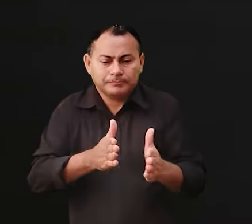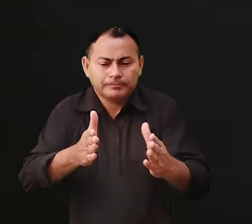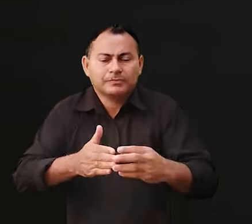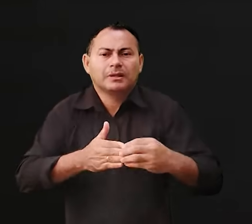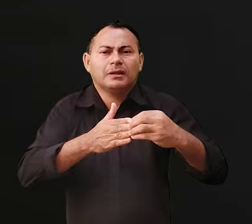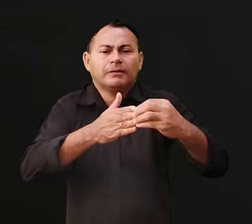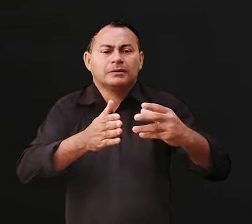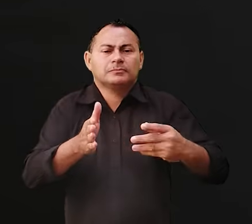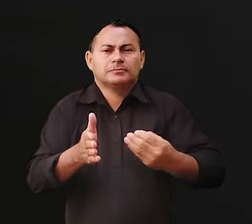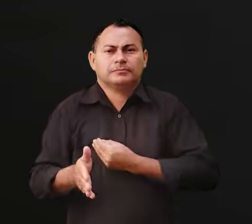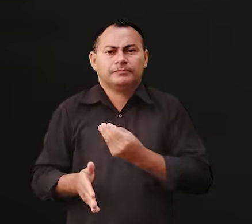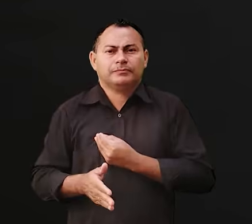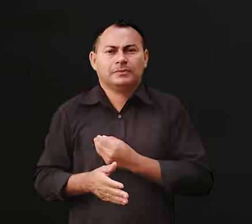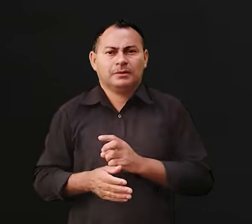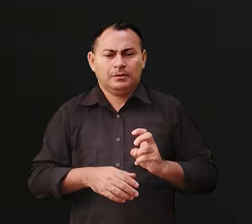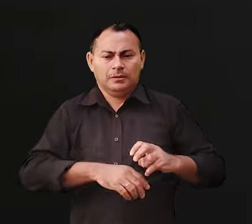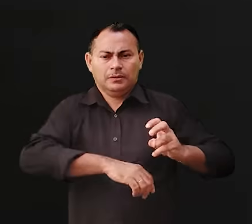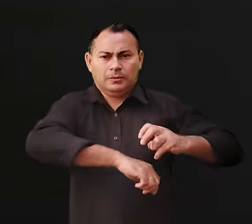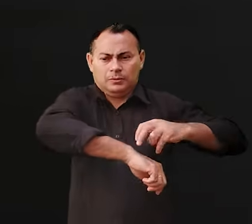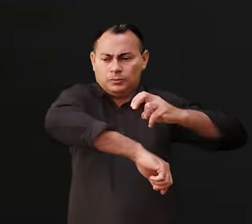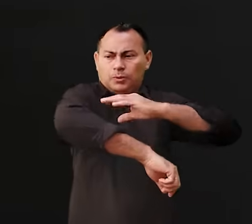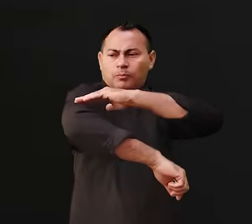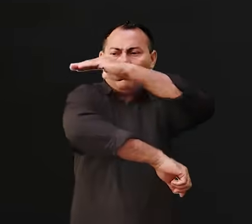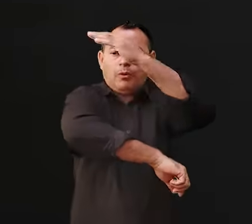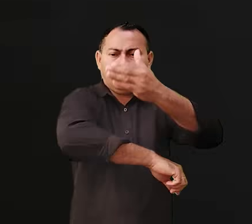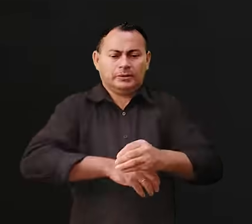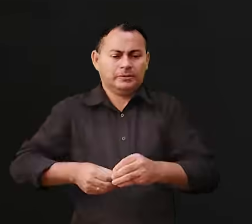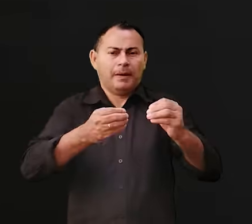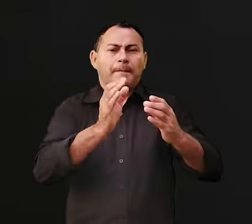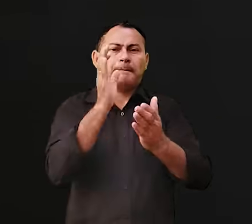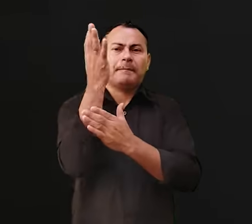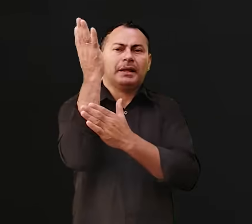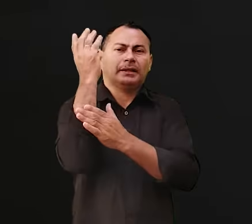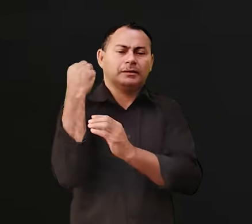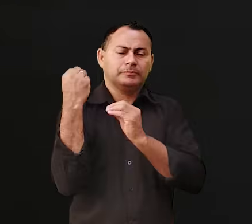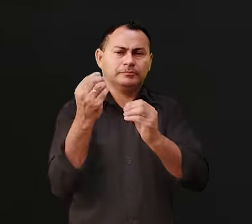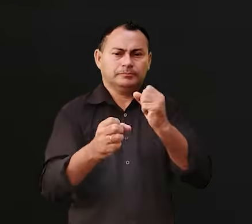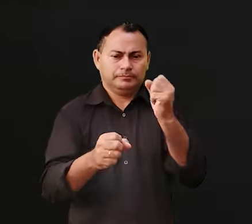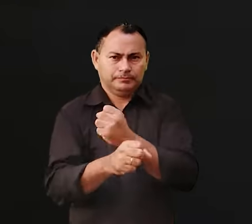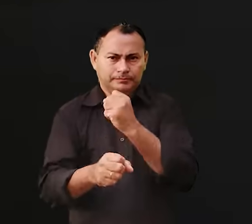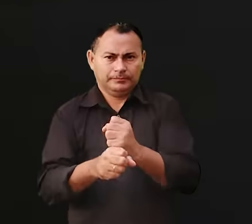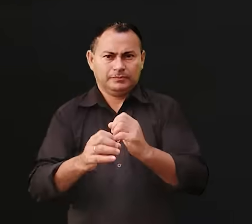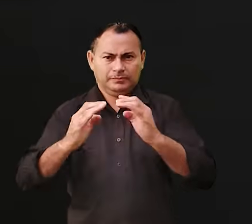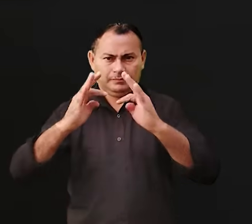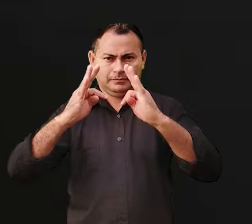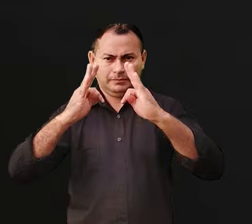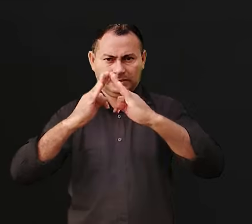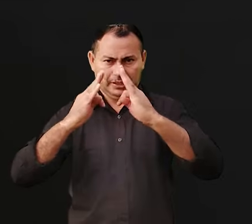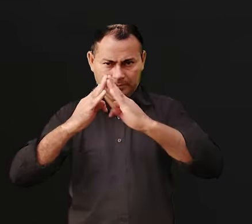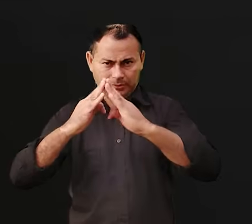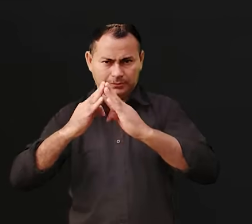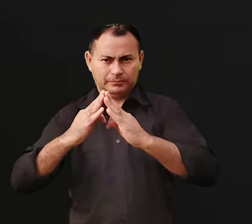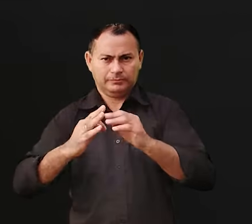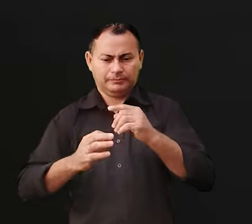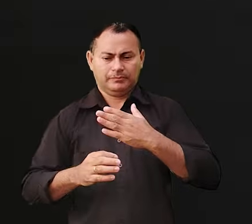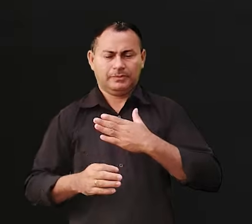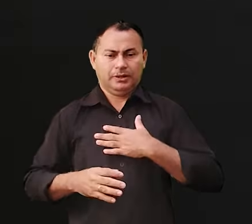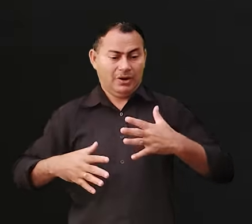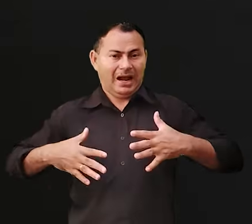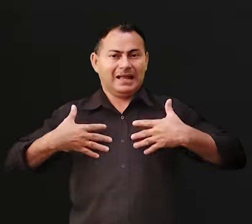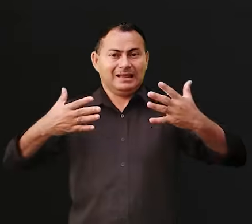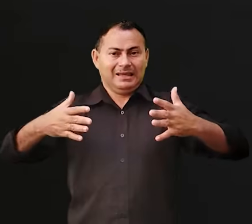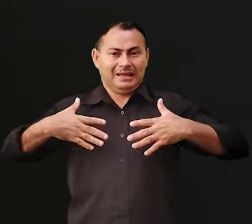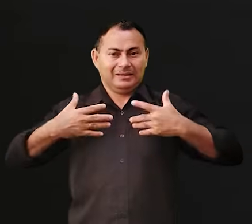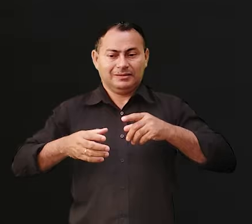seus caminhos os levaram. Subam o monte para trazer madeira. Construam o templo, para que eu